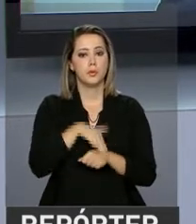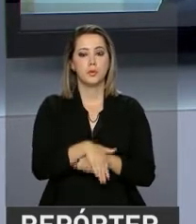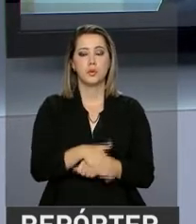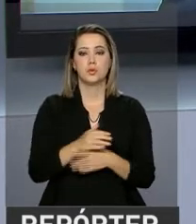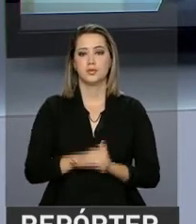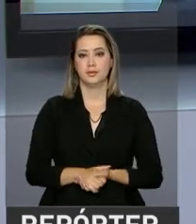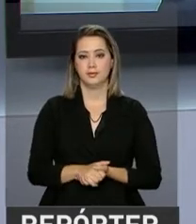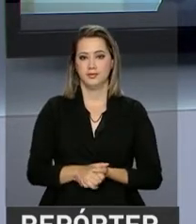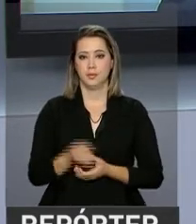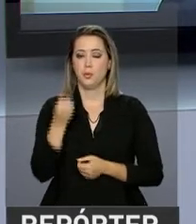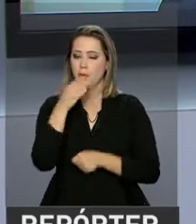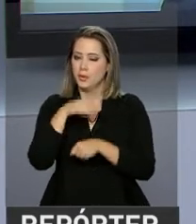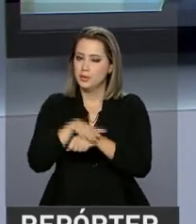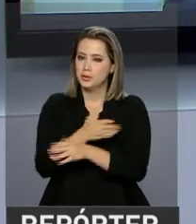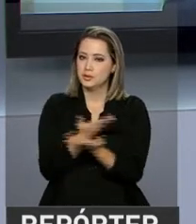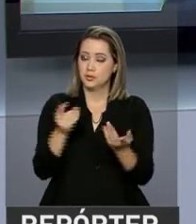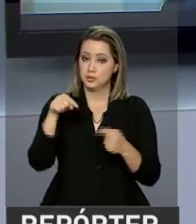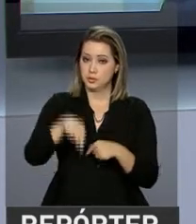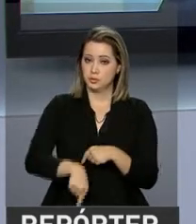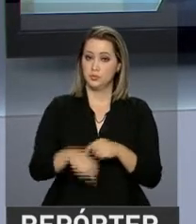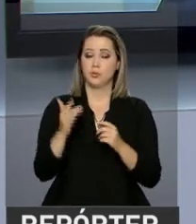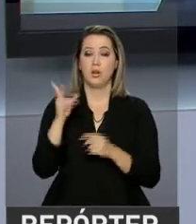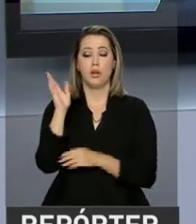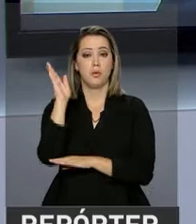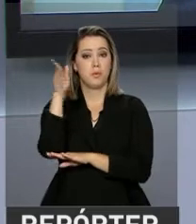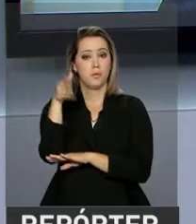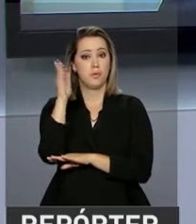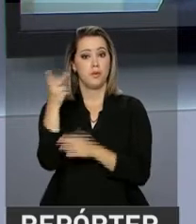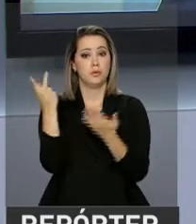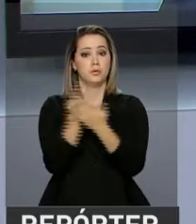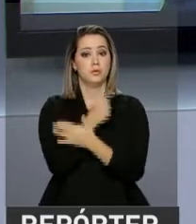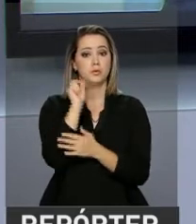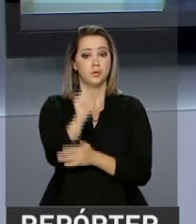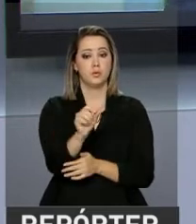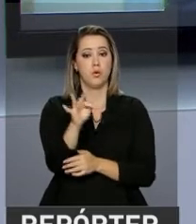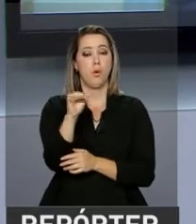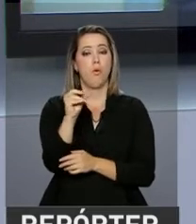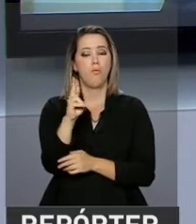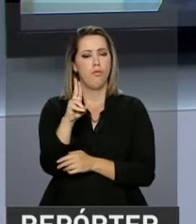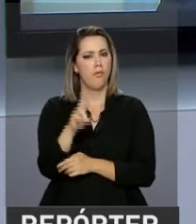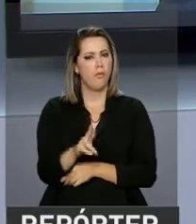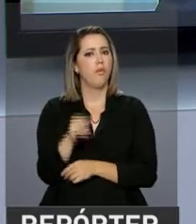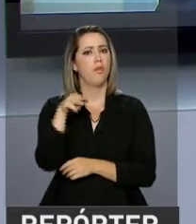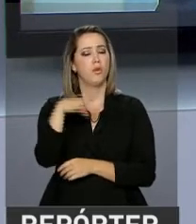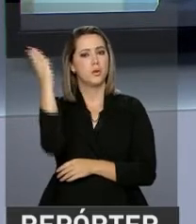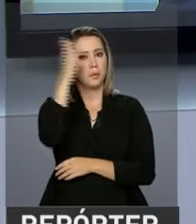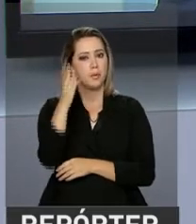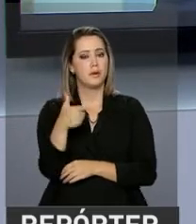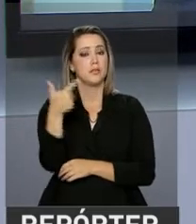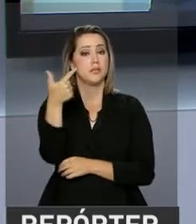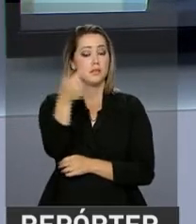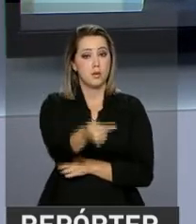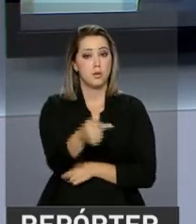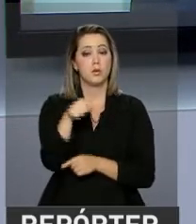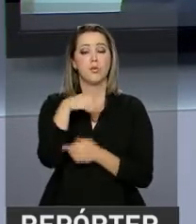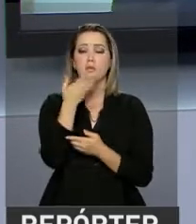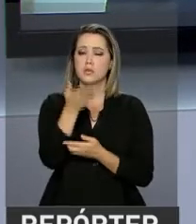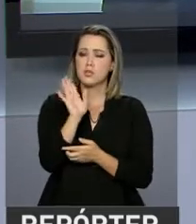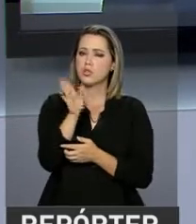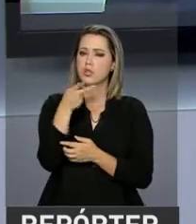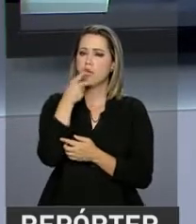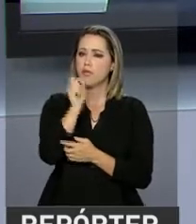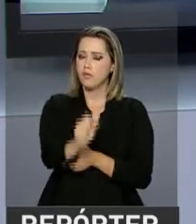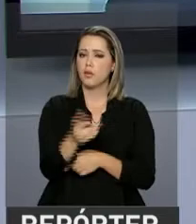Olá, Roberto, boa noite. Eu falo ao vivo aqui do hotel onde foi realizado o Fórum de Investimentos Brasil 2017 e, como você